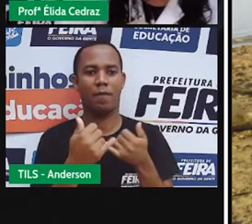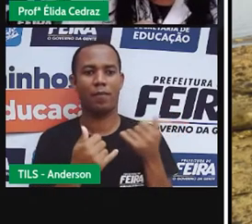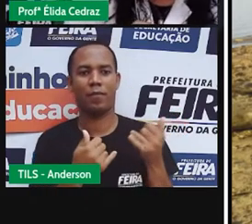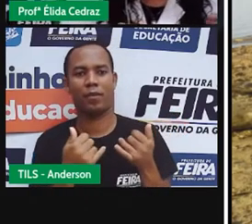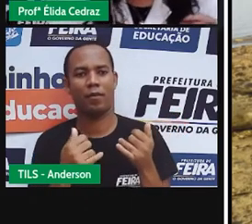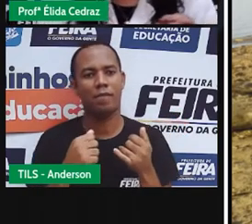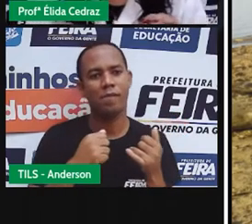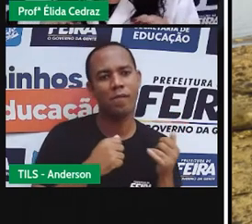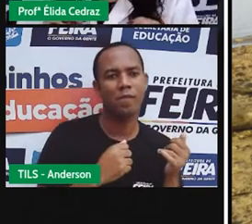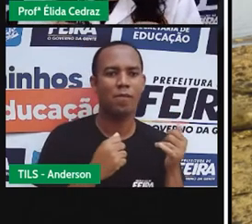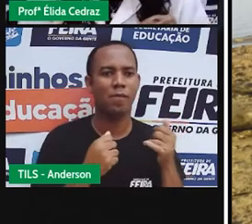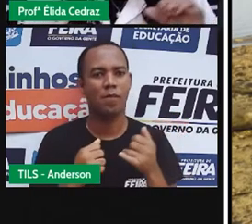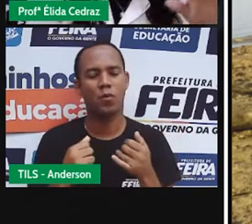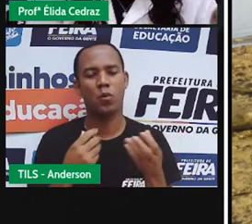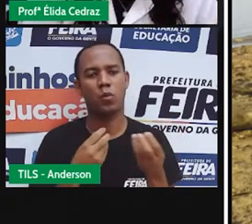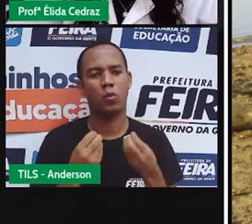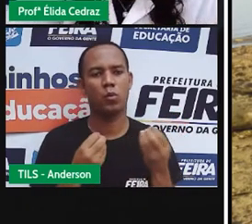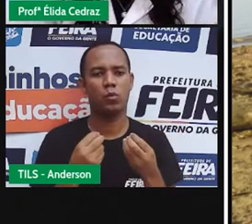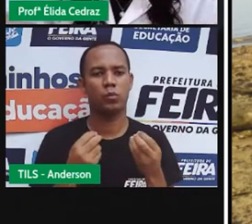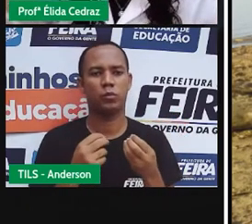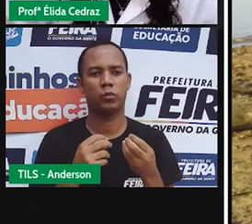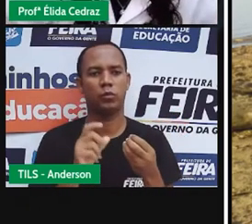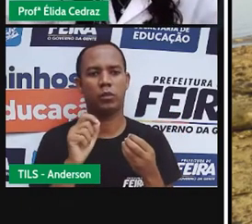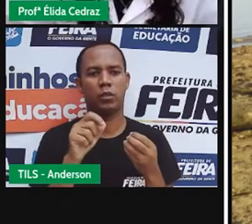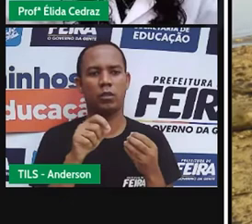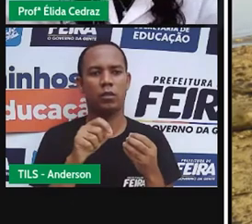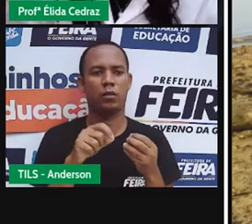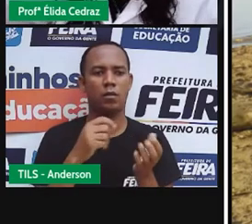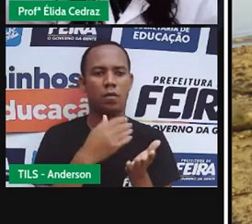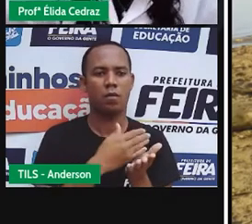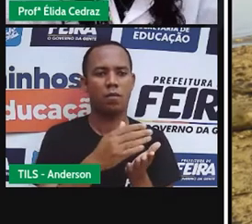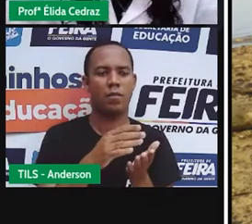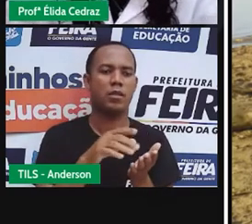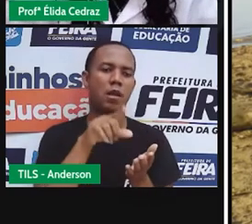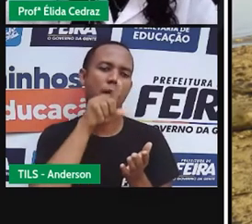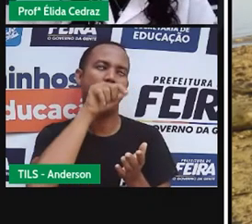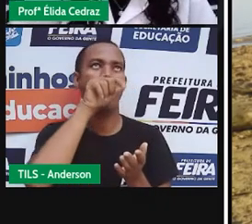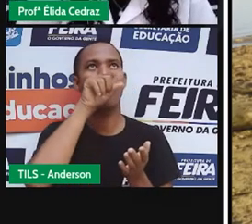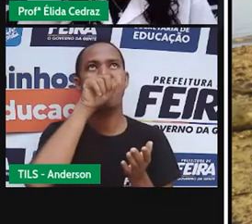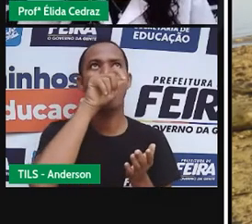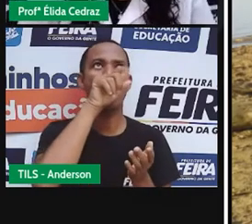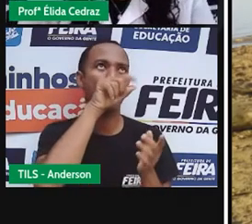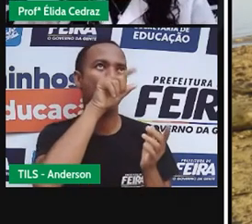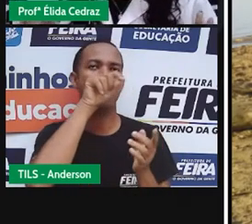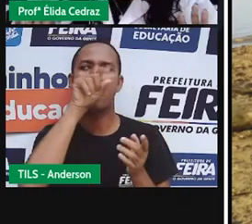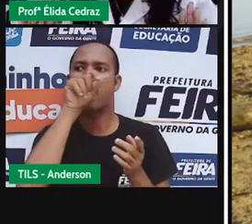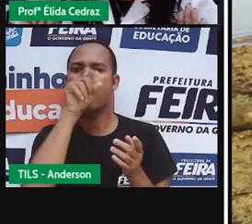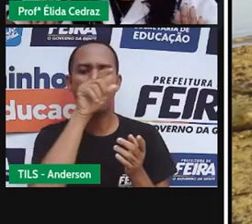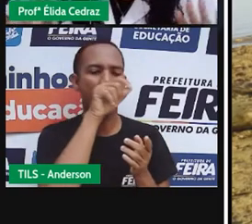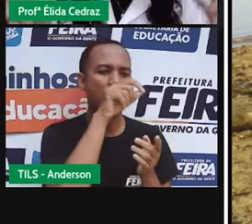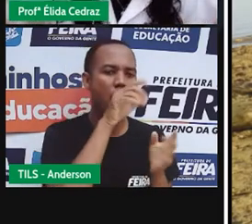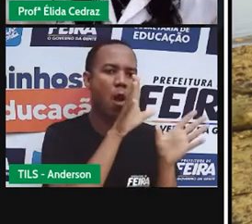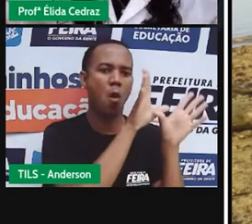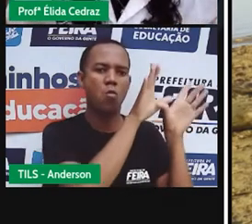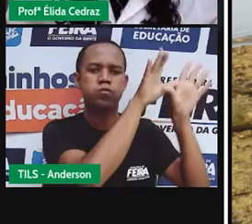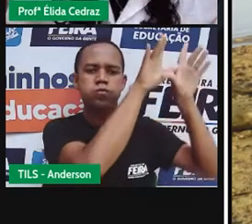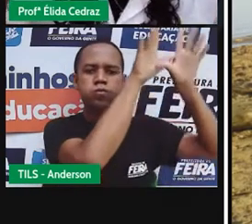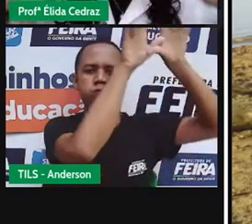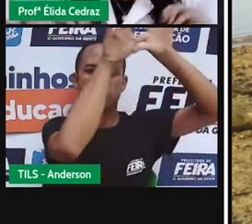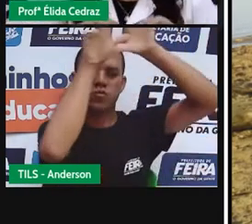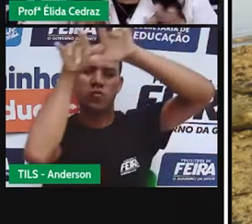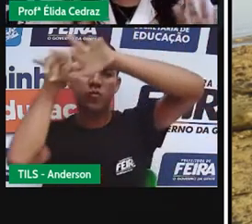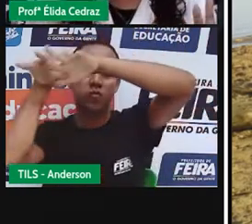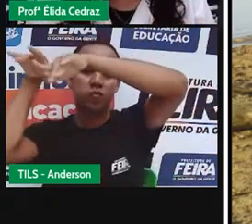assim. Os passarinhos vão começar a cantar bem alto. E o gavião vai